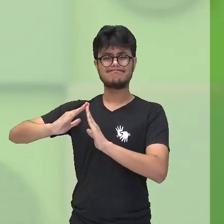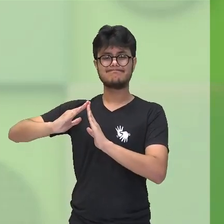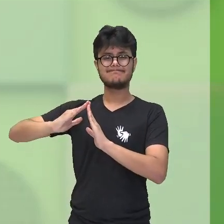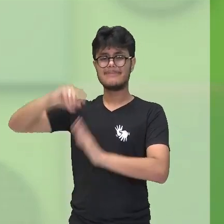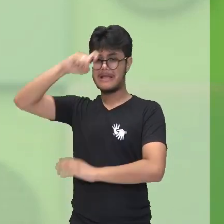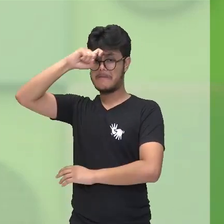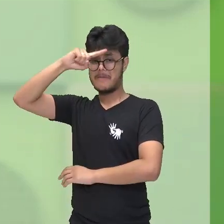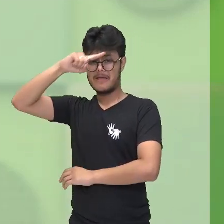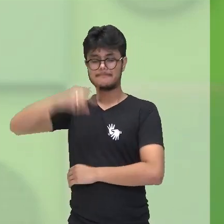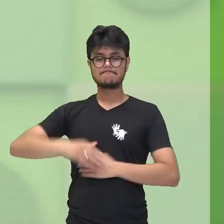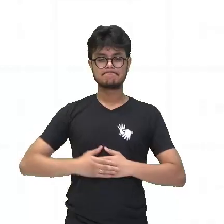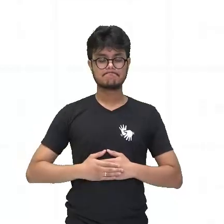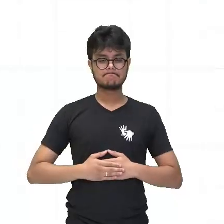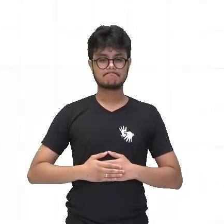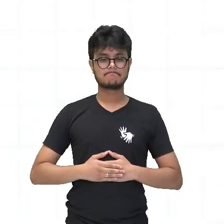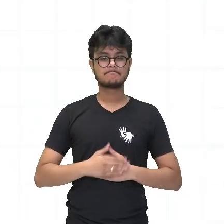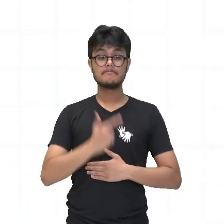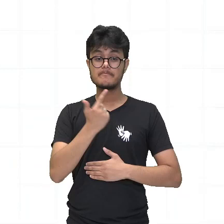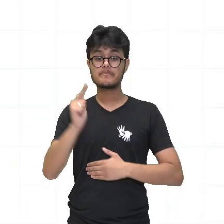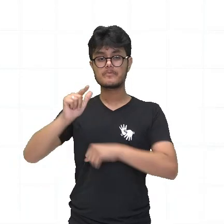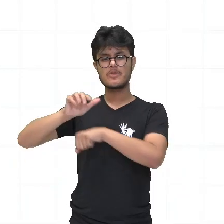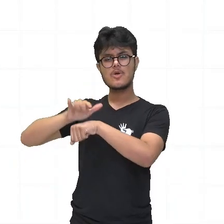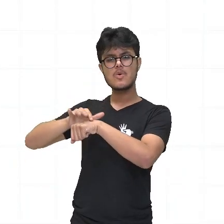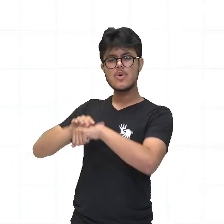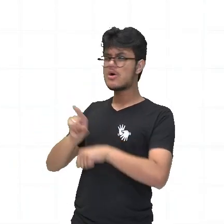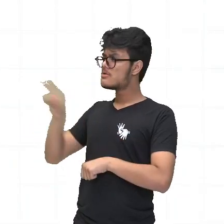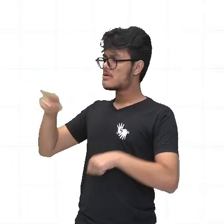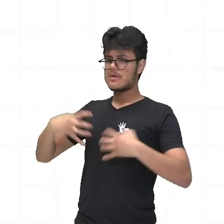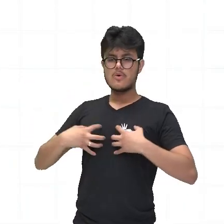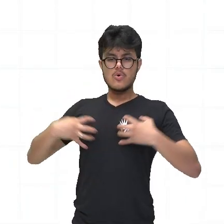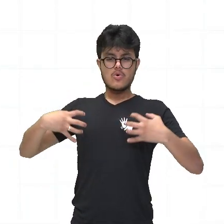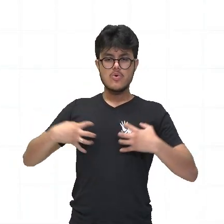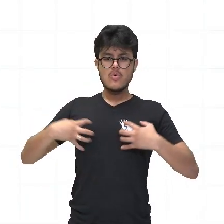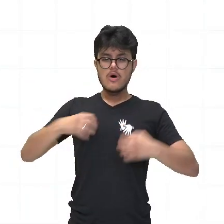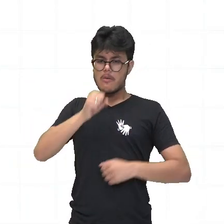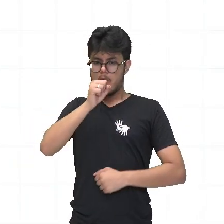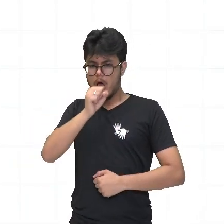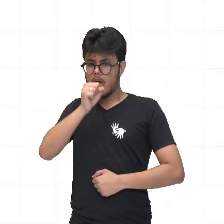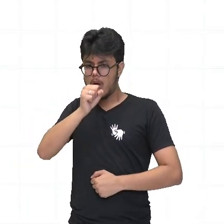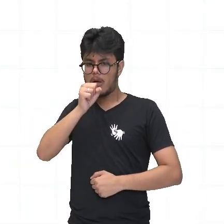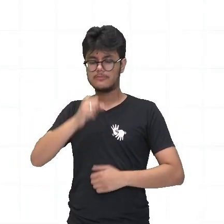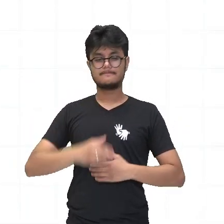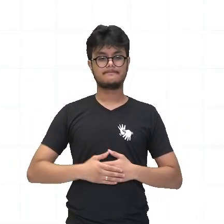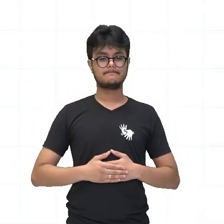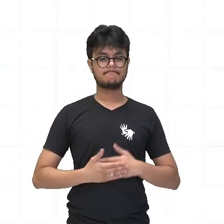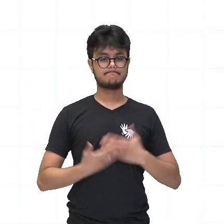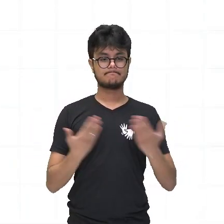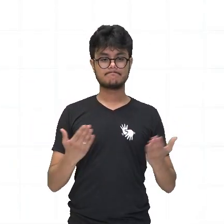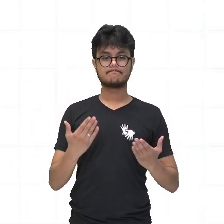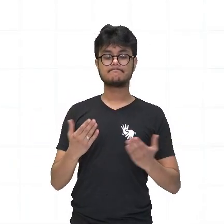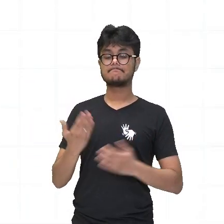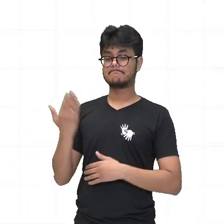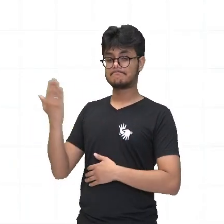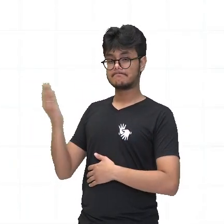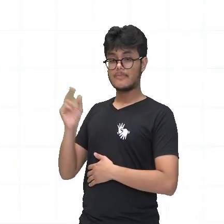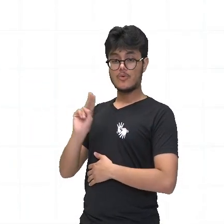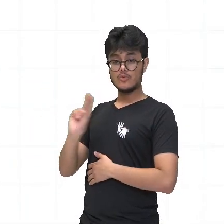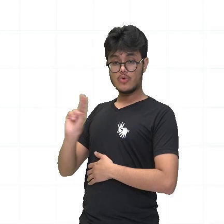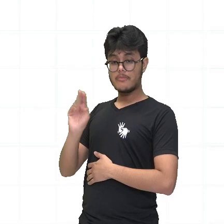doença muito grave, que é a tuberculose. Então, é uma bactéria, Mycobacterium tuberculose, é o nome